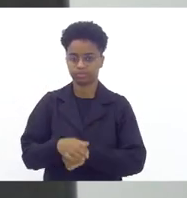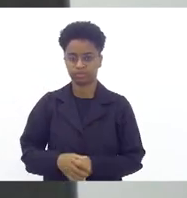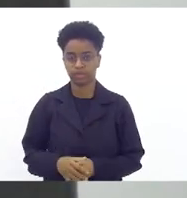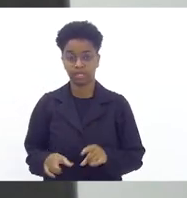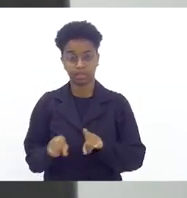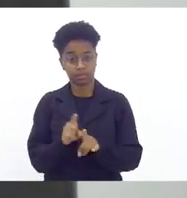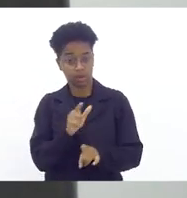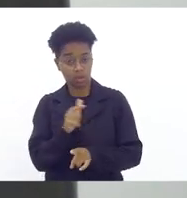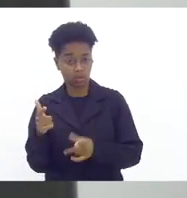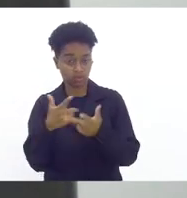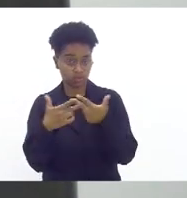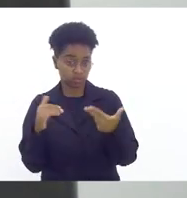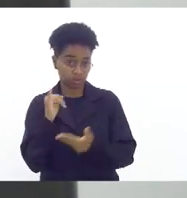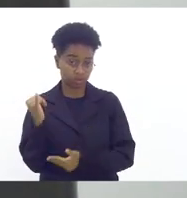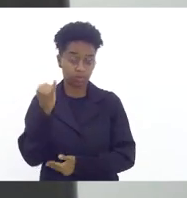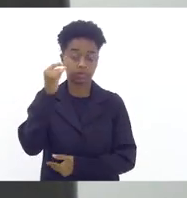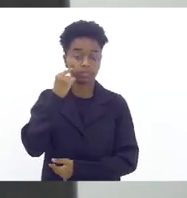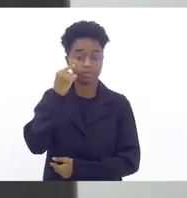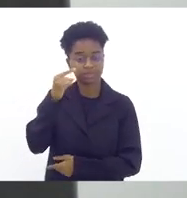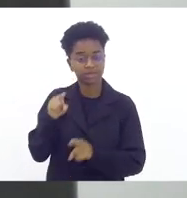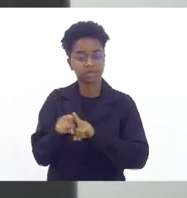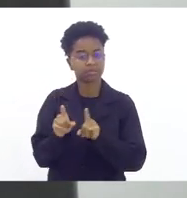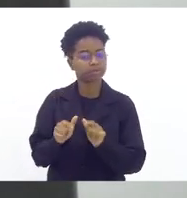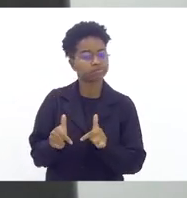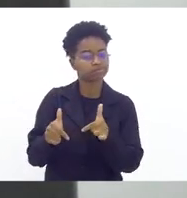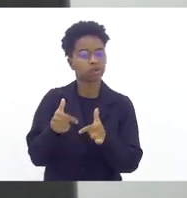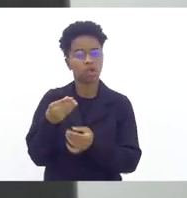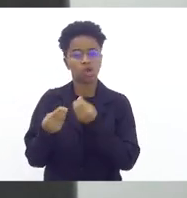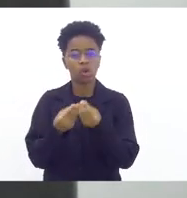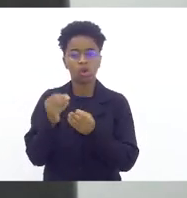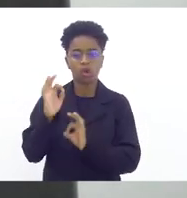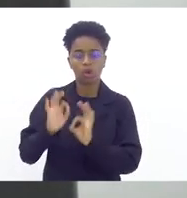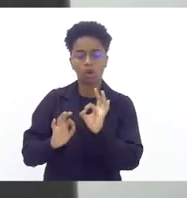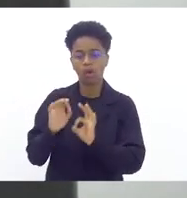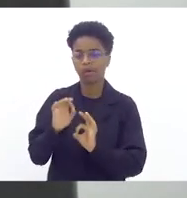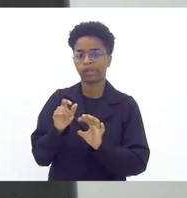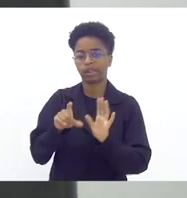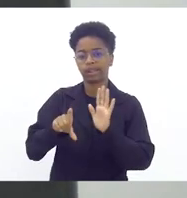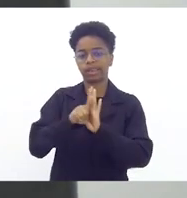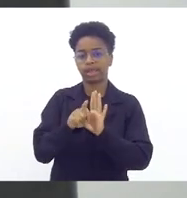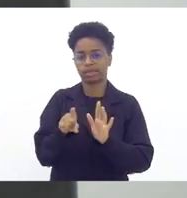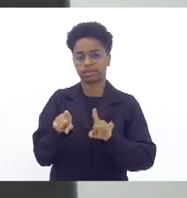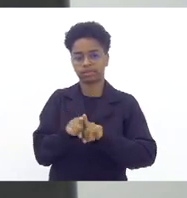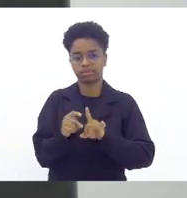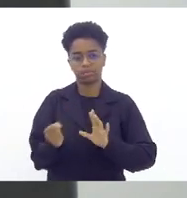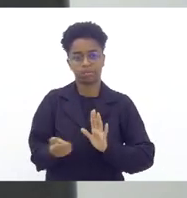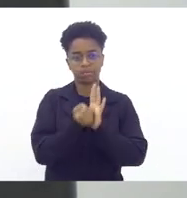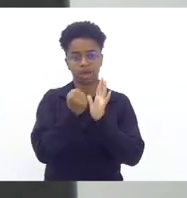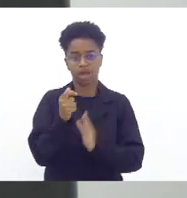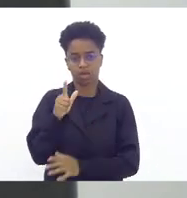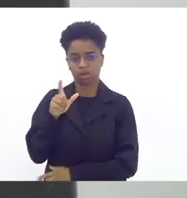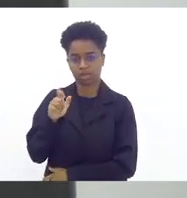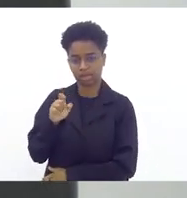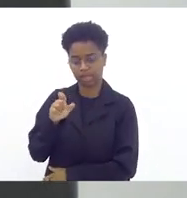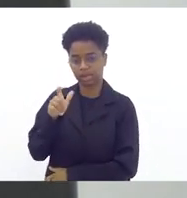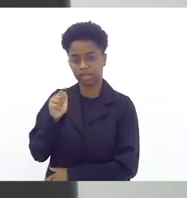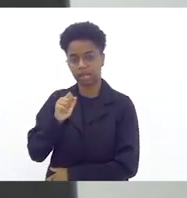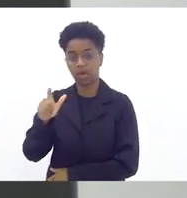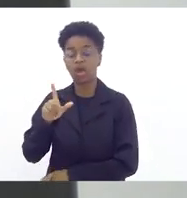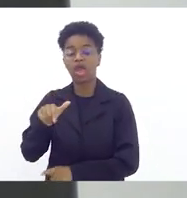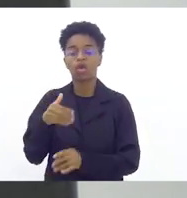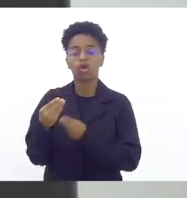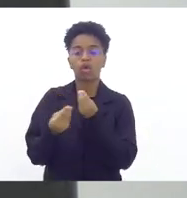outro ponto fundamental para pensar a aplicabilidade e a implementação das leis, desse marco legal, é a formação dos